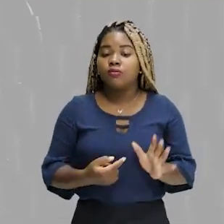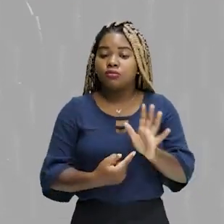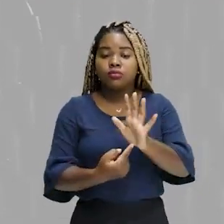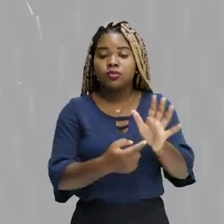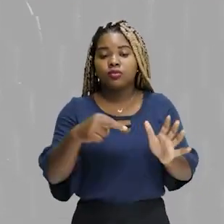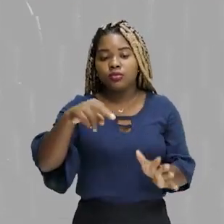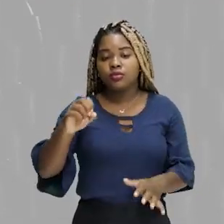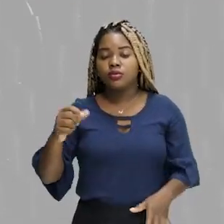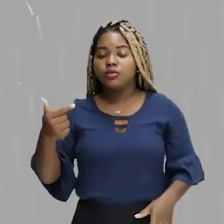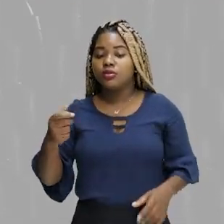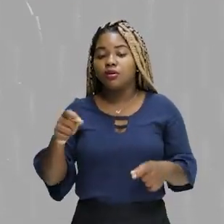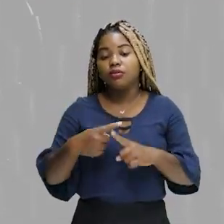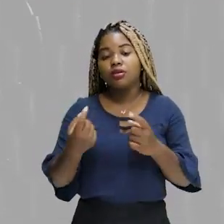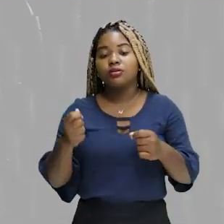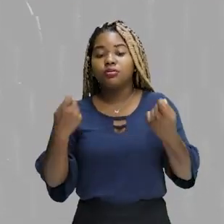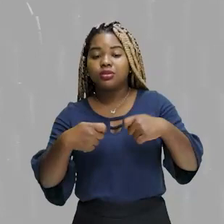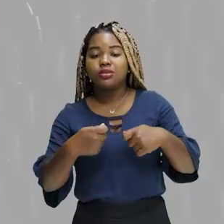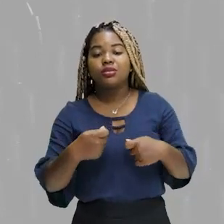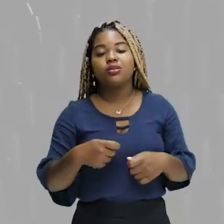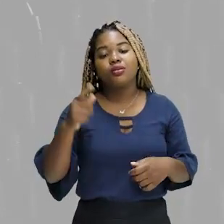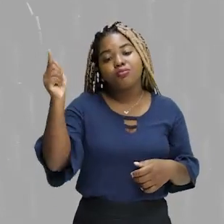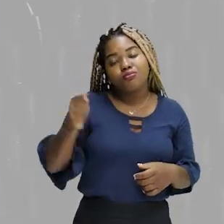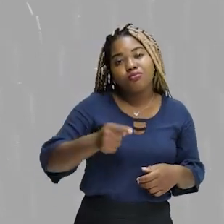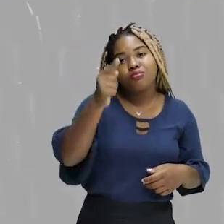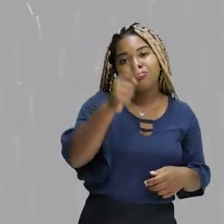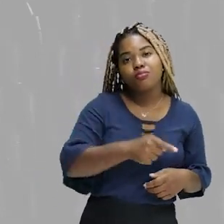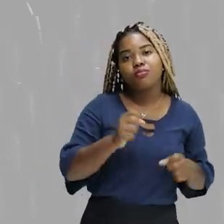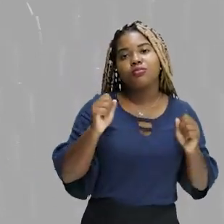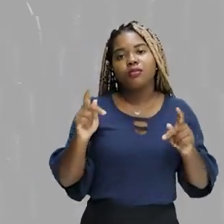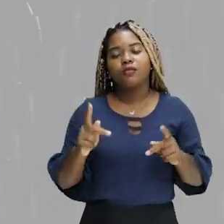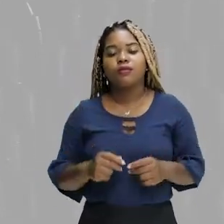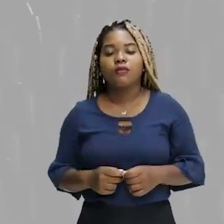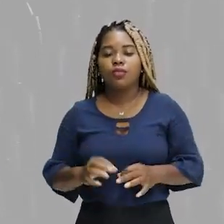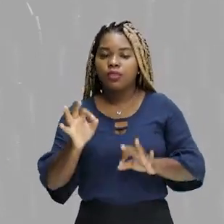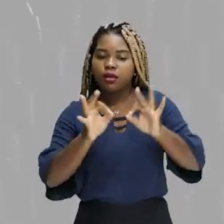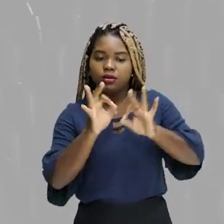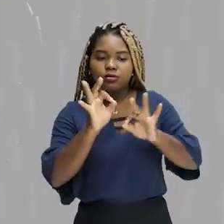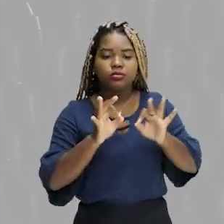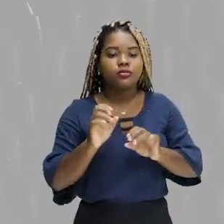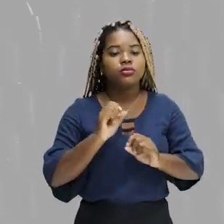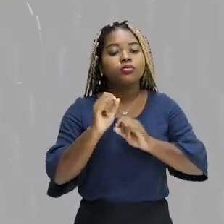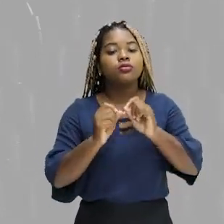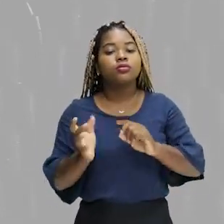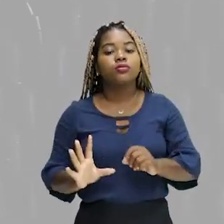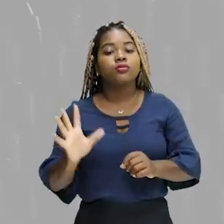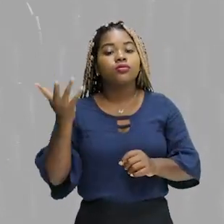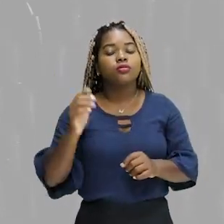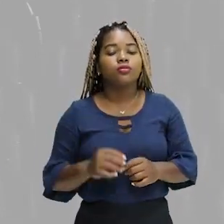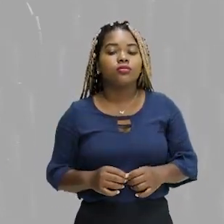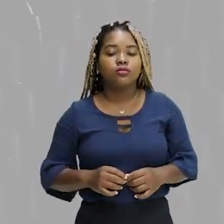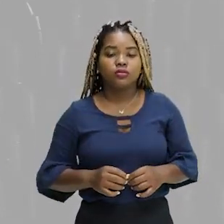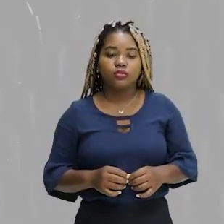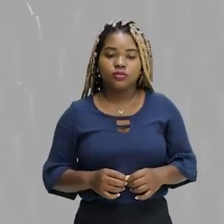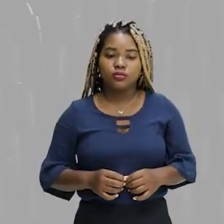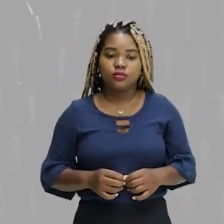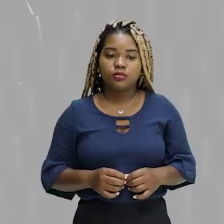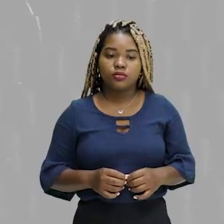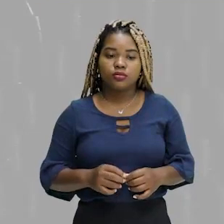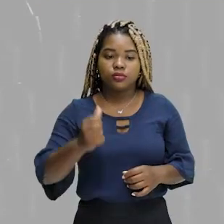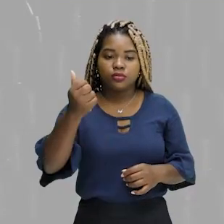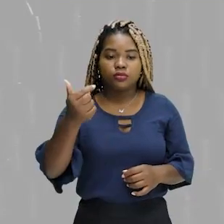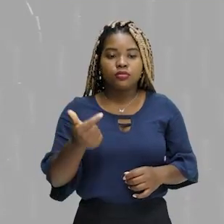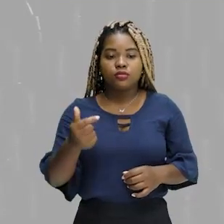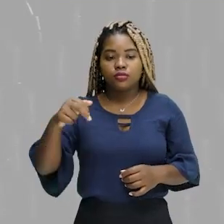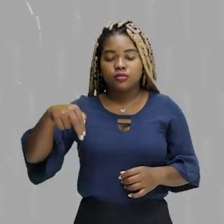precisa eliminar, beleza? Então, fazendo isso, o que vai sobrar? Vai sobrar 1/2